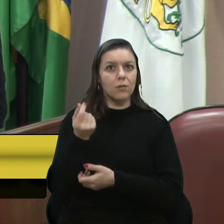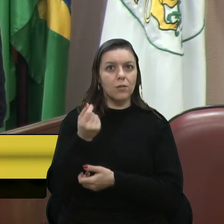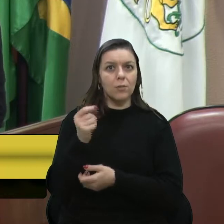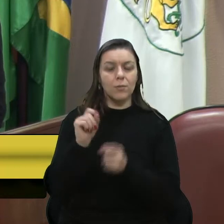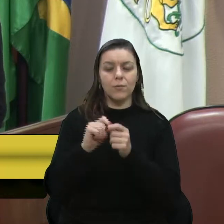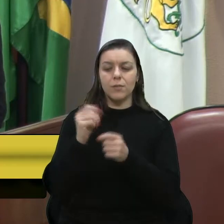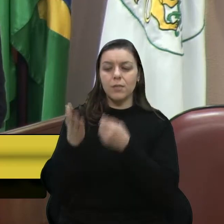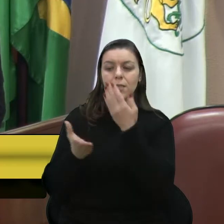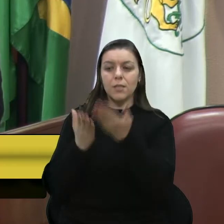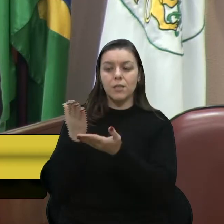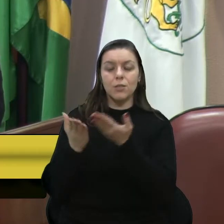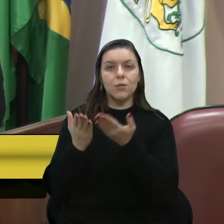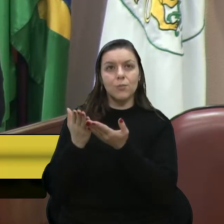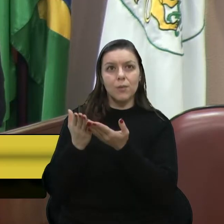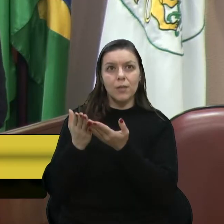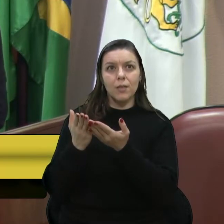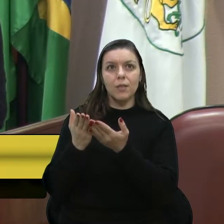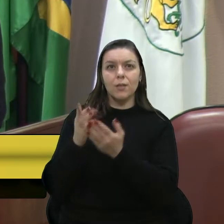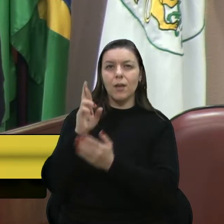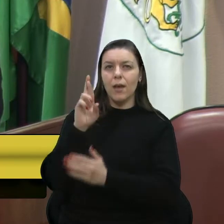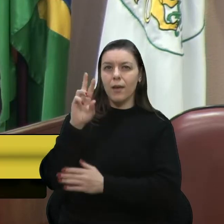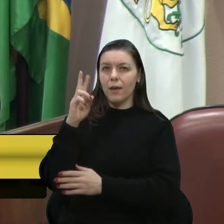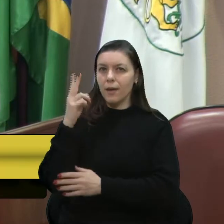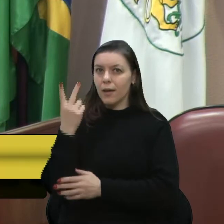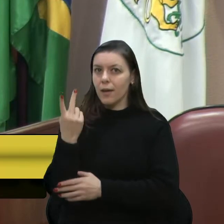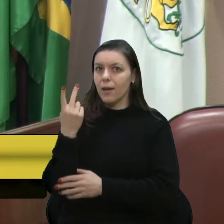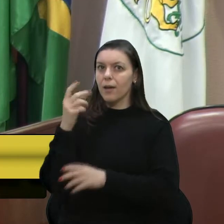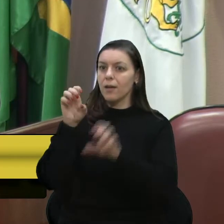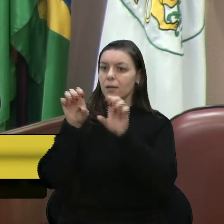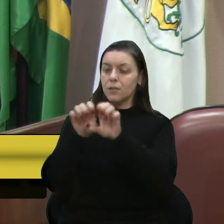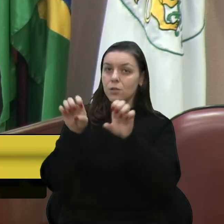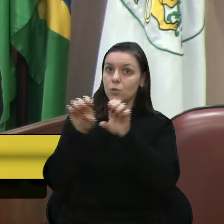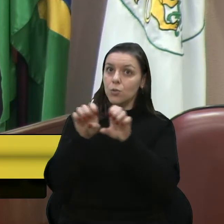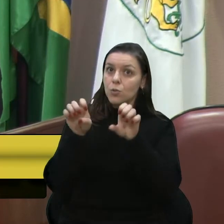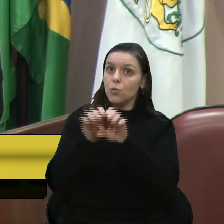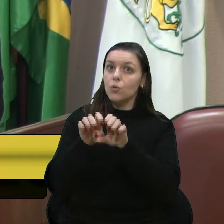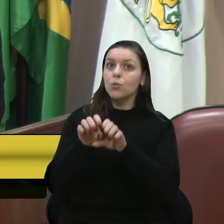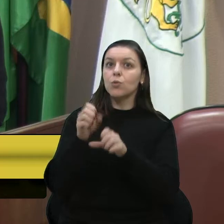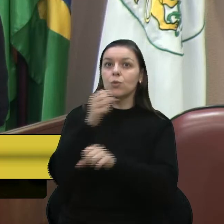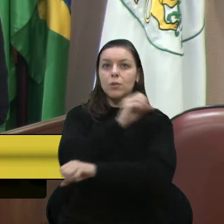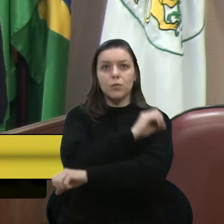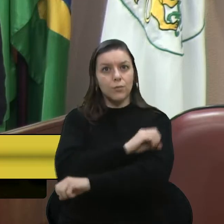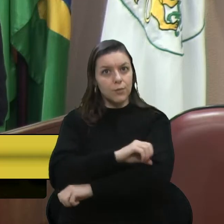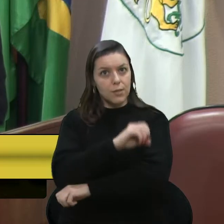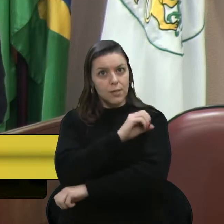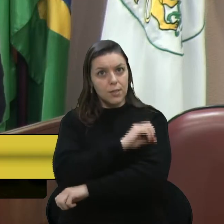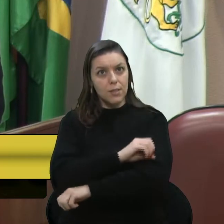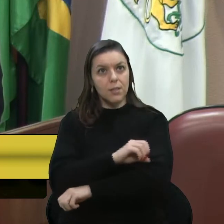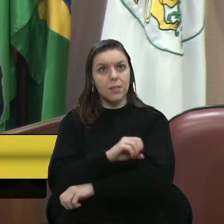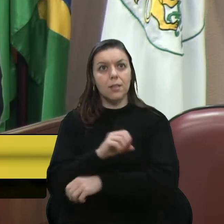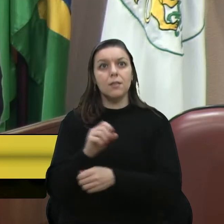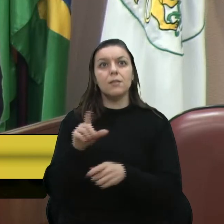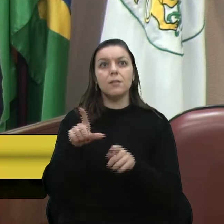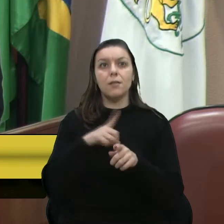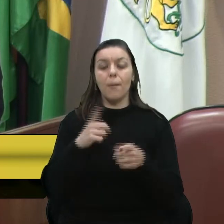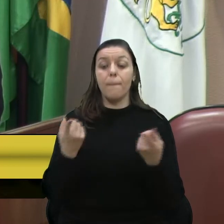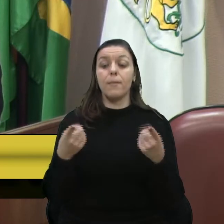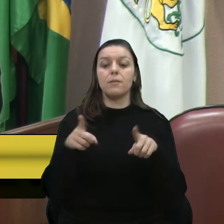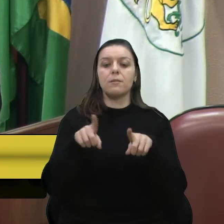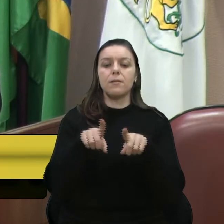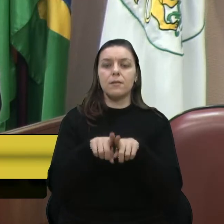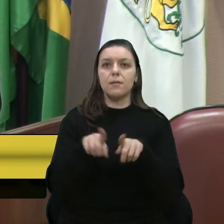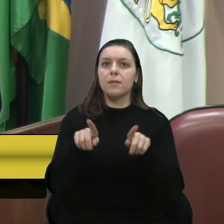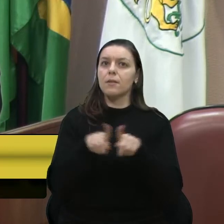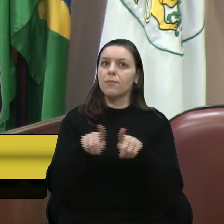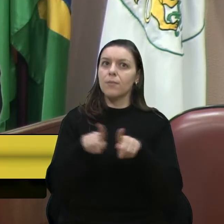crianças, pegando a questão do RH, a questão da estrutura, a questão das oficinas, e, claro, com parcerias que não